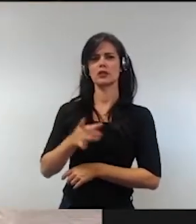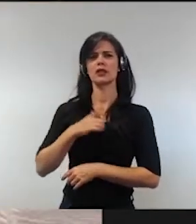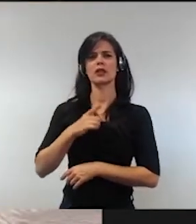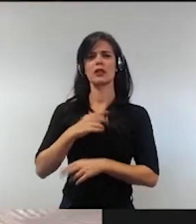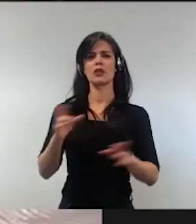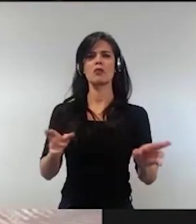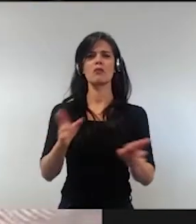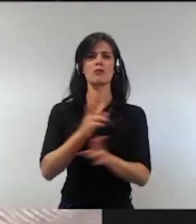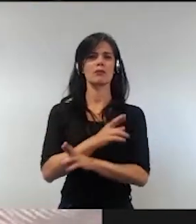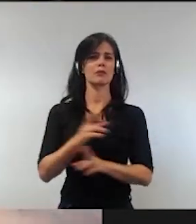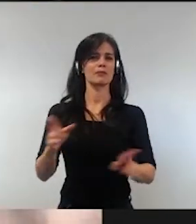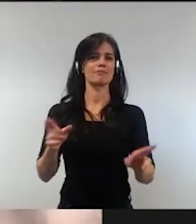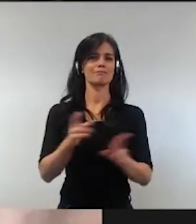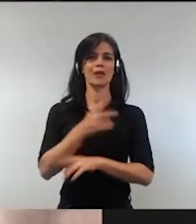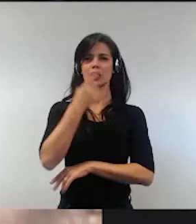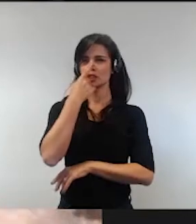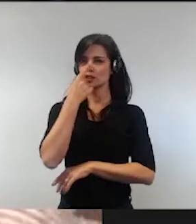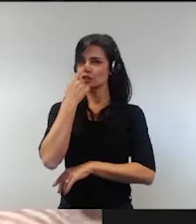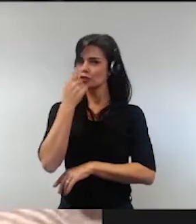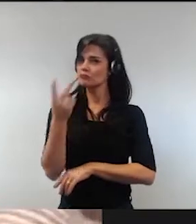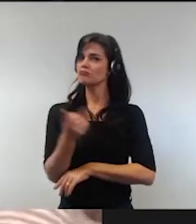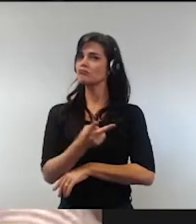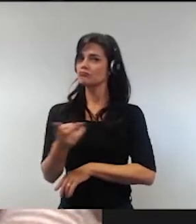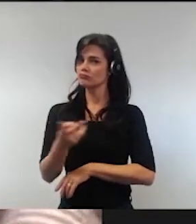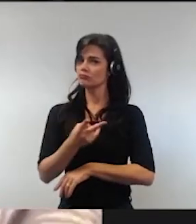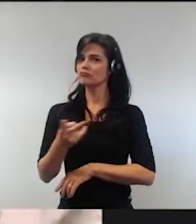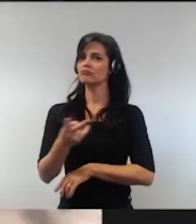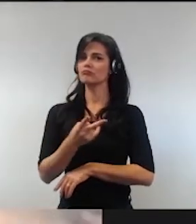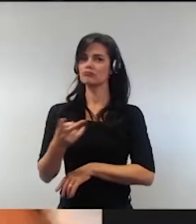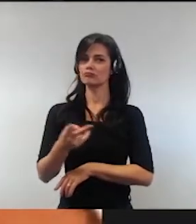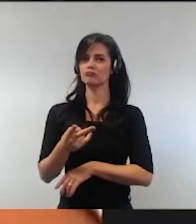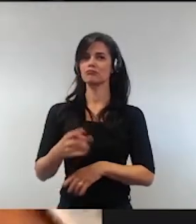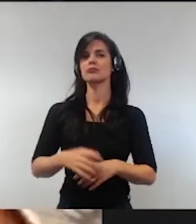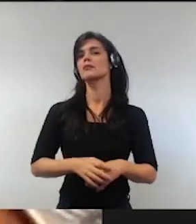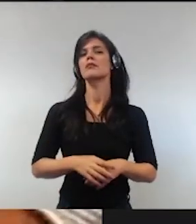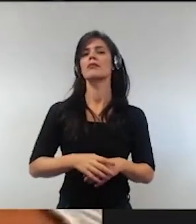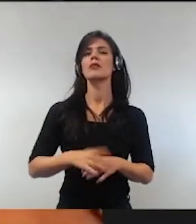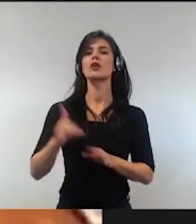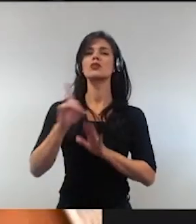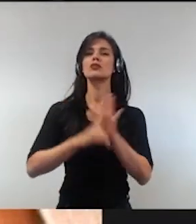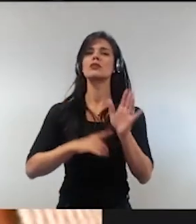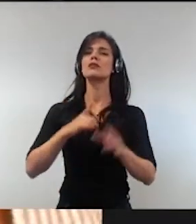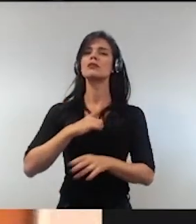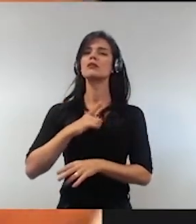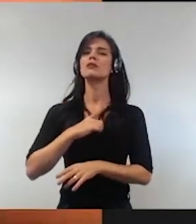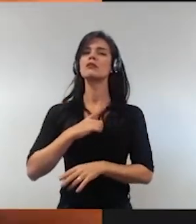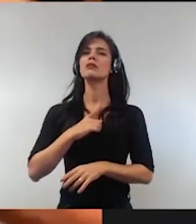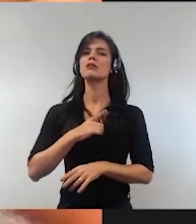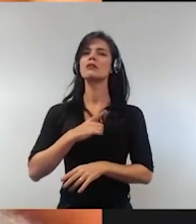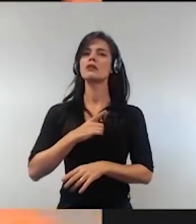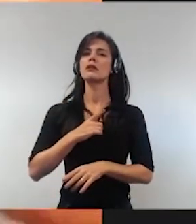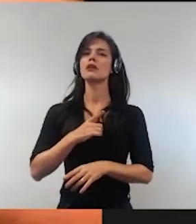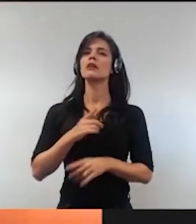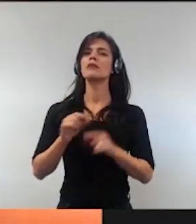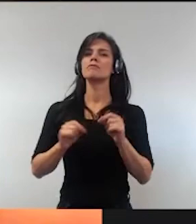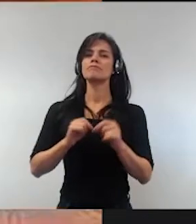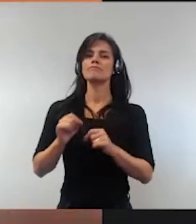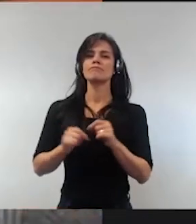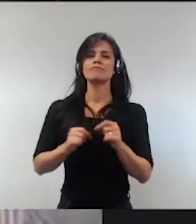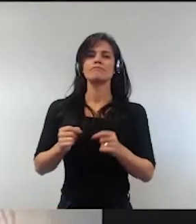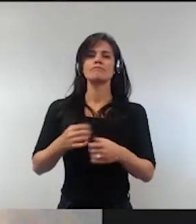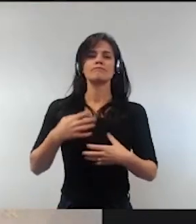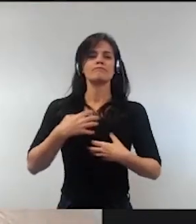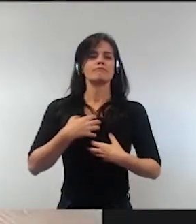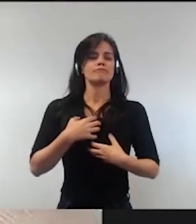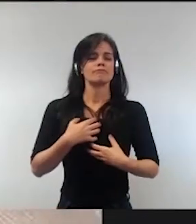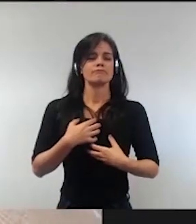relação muito íntima entre as duas coisas. Não? O direito tem um pouco, por exemplo, da tragédia, tem um pouco dessa arte